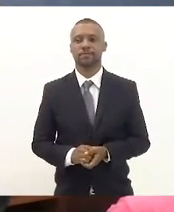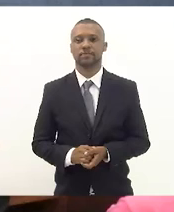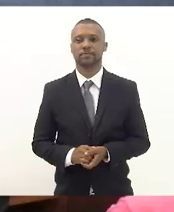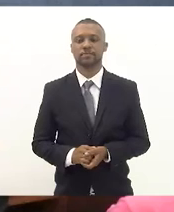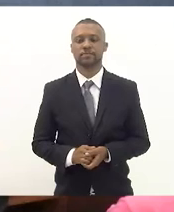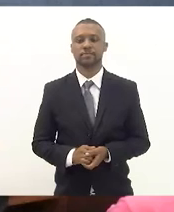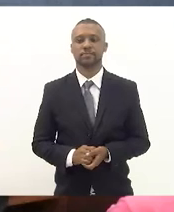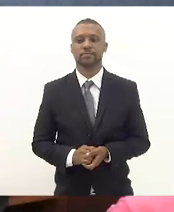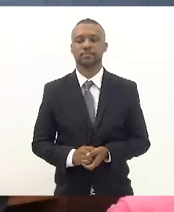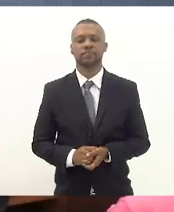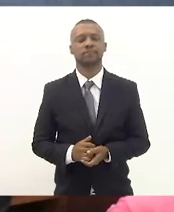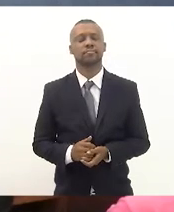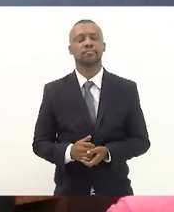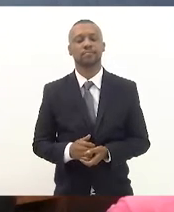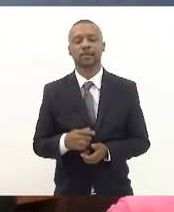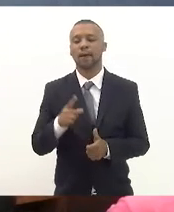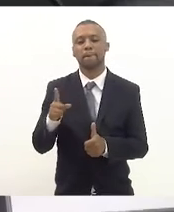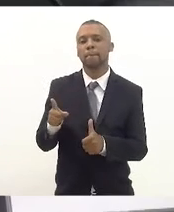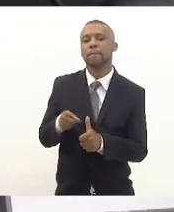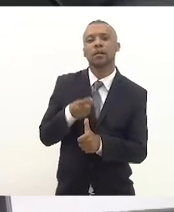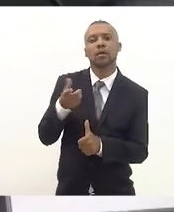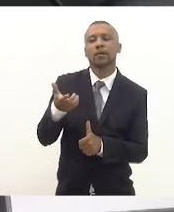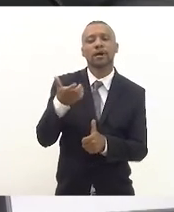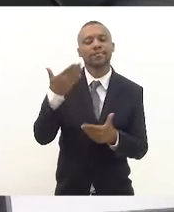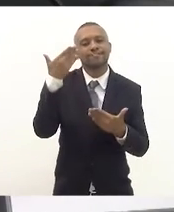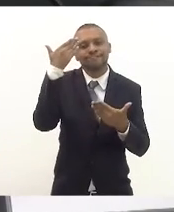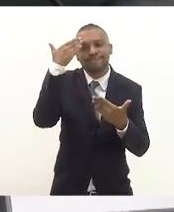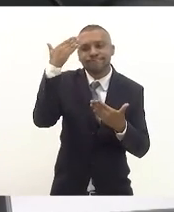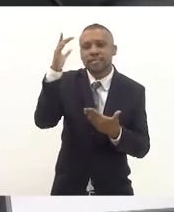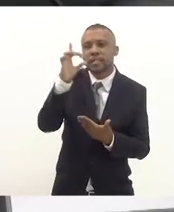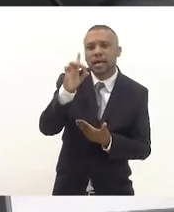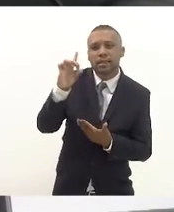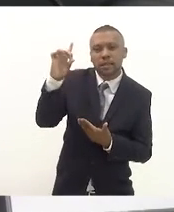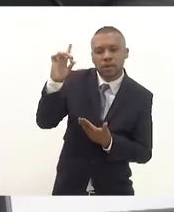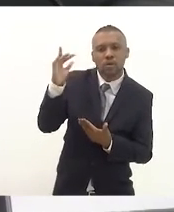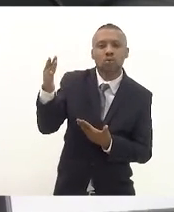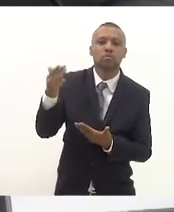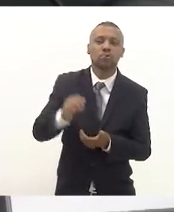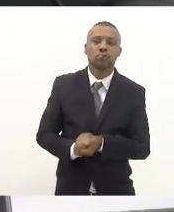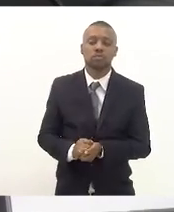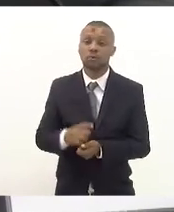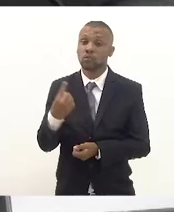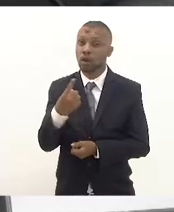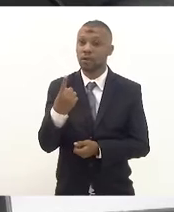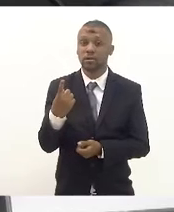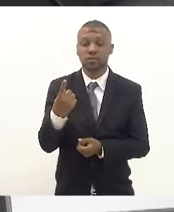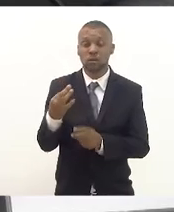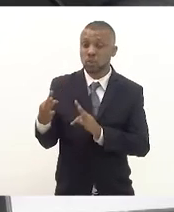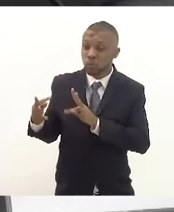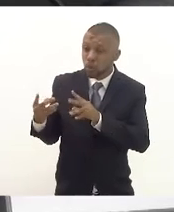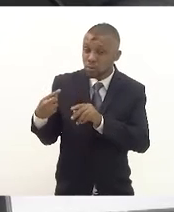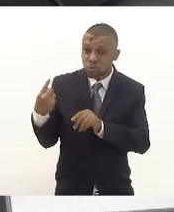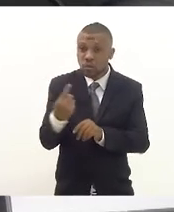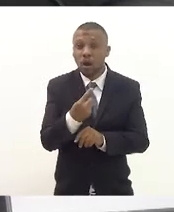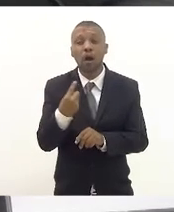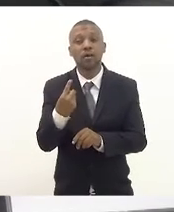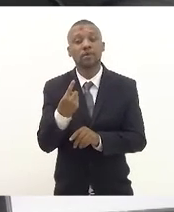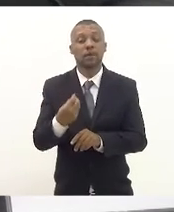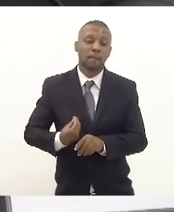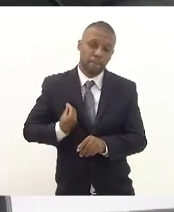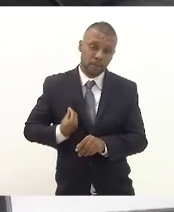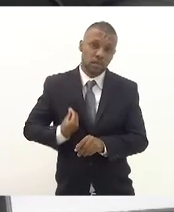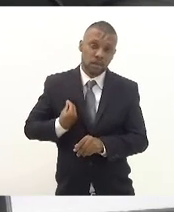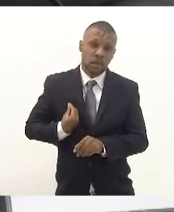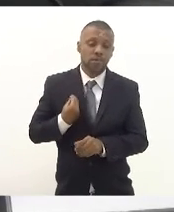Eu quero primeiro lugar agradecer a Deus por nós estarmos todos aqui hoje